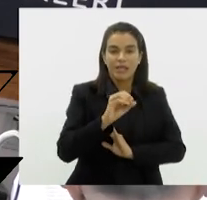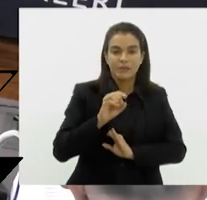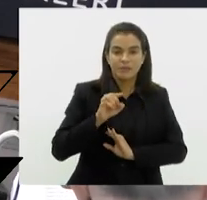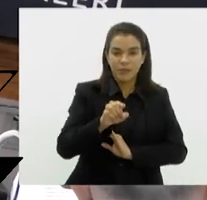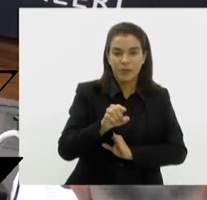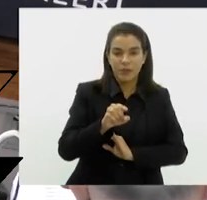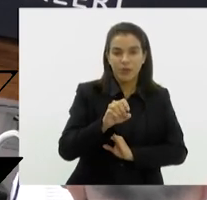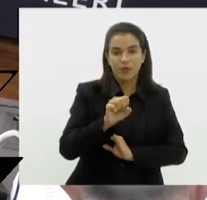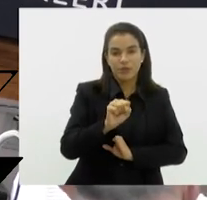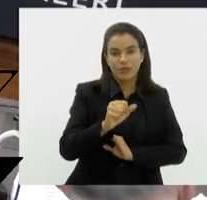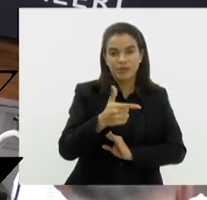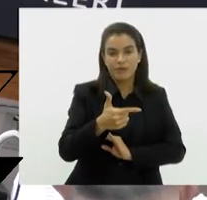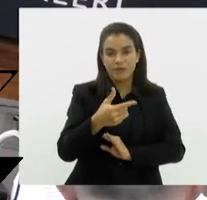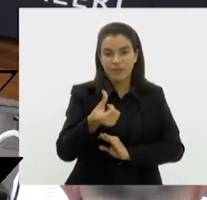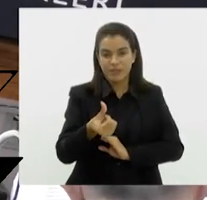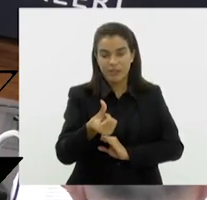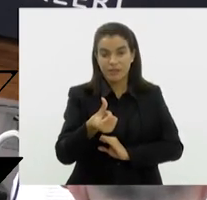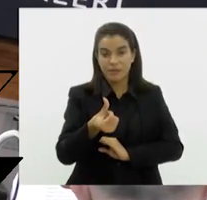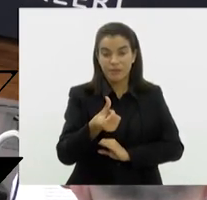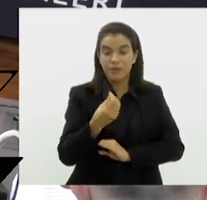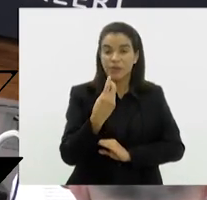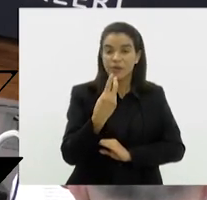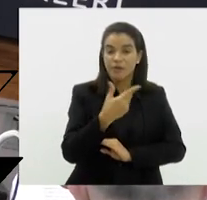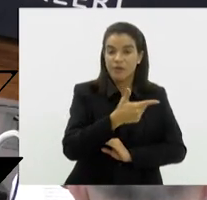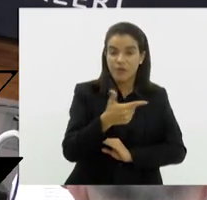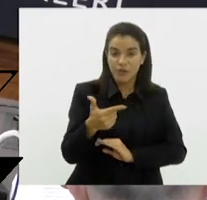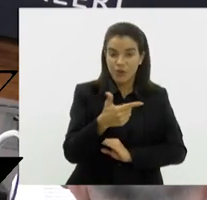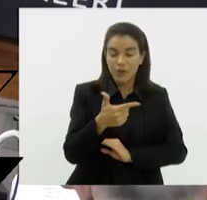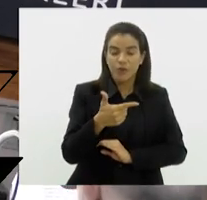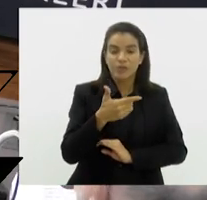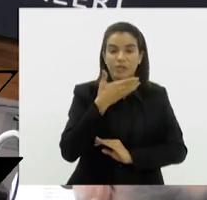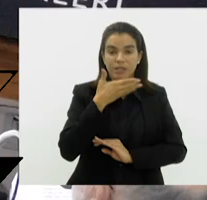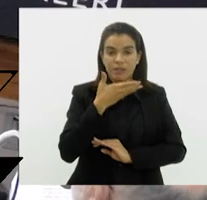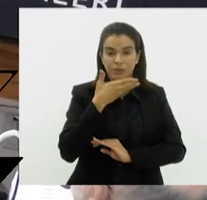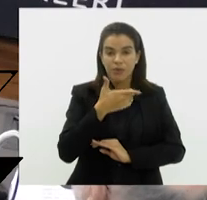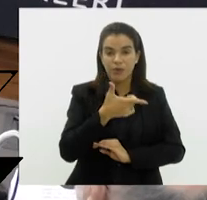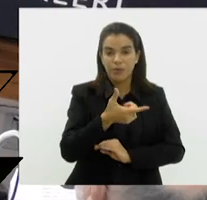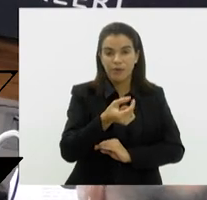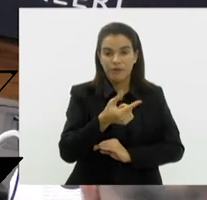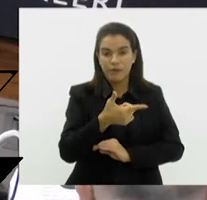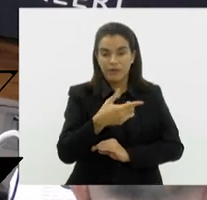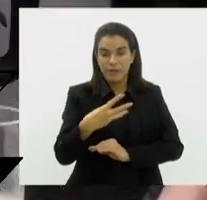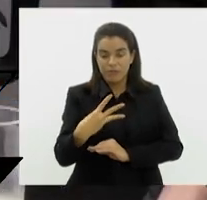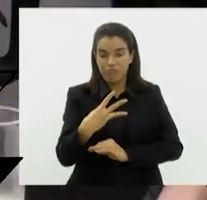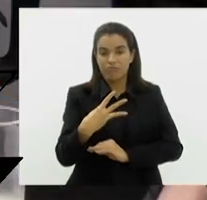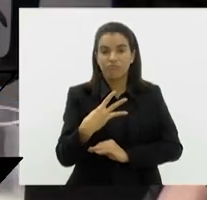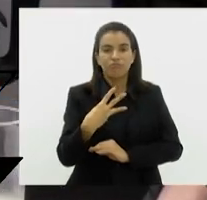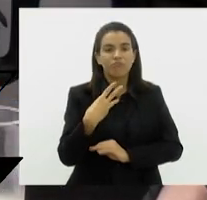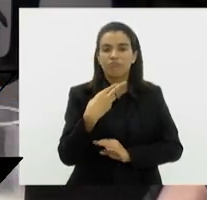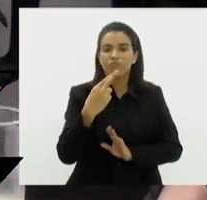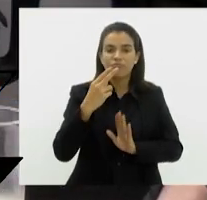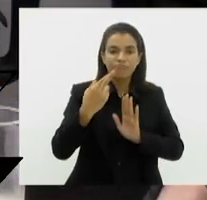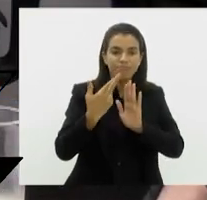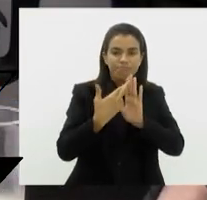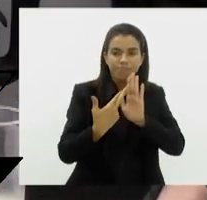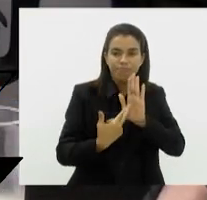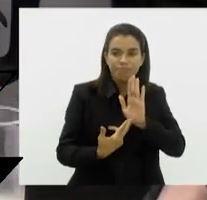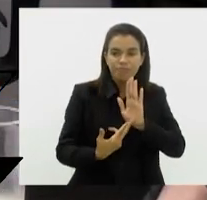10.826, de 22 de dezembro de 2003, ele dispõe sobre